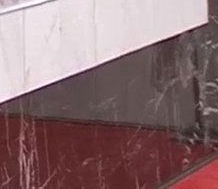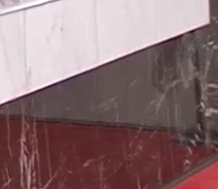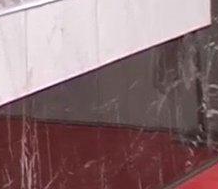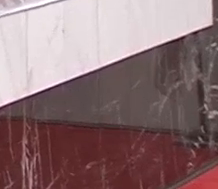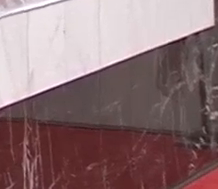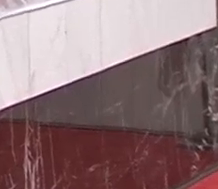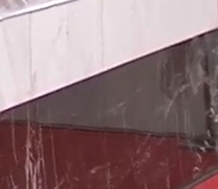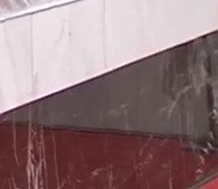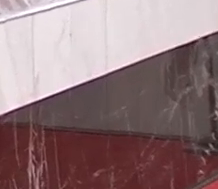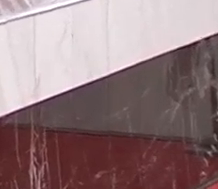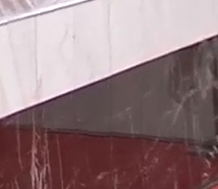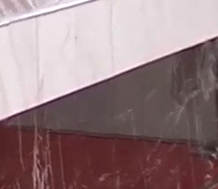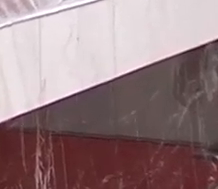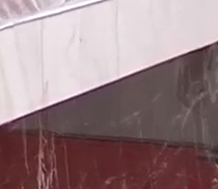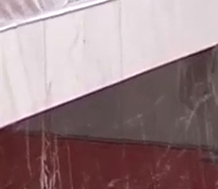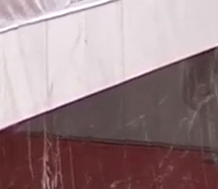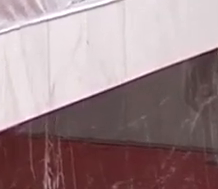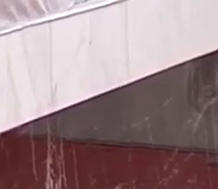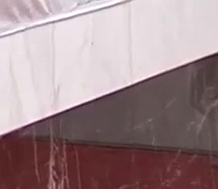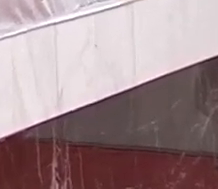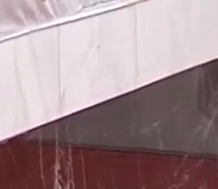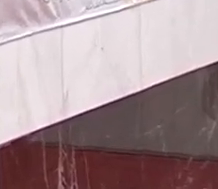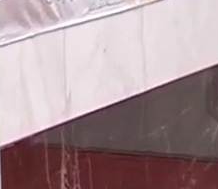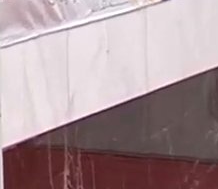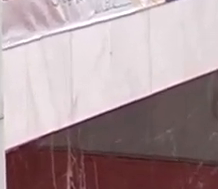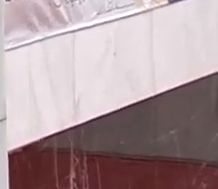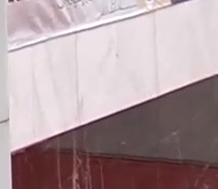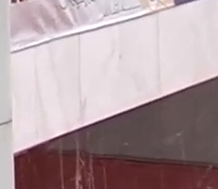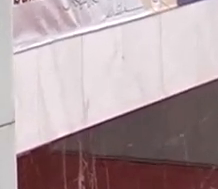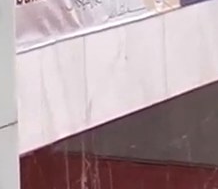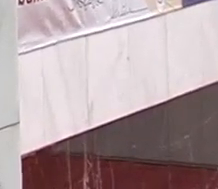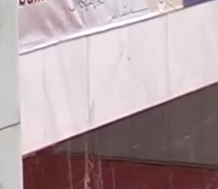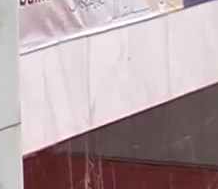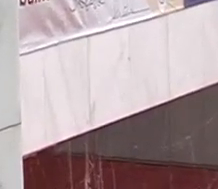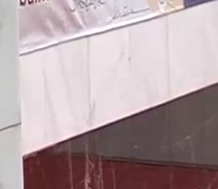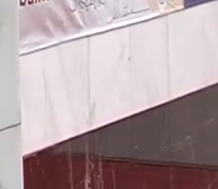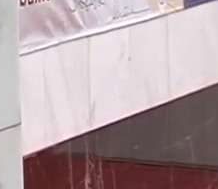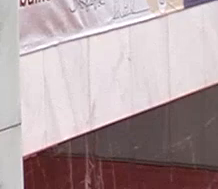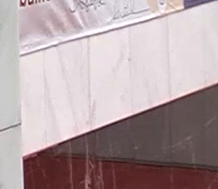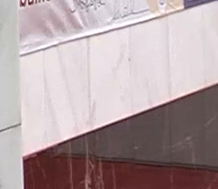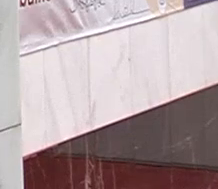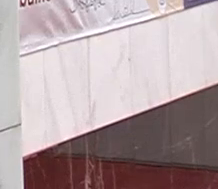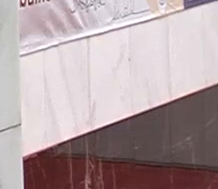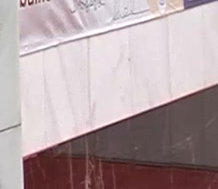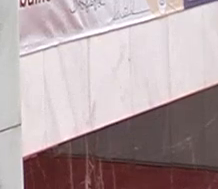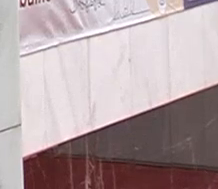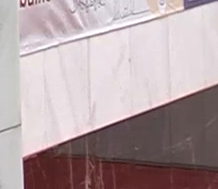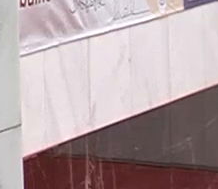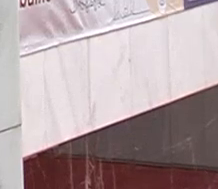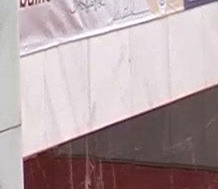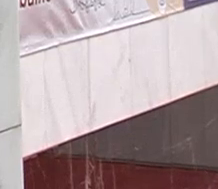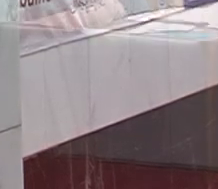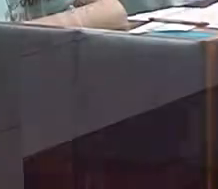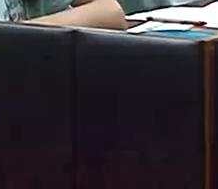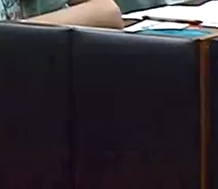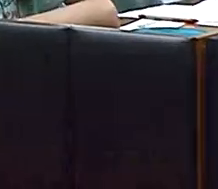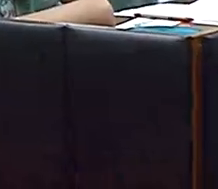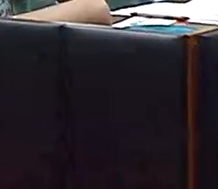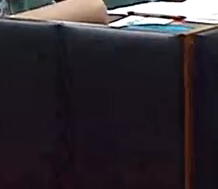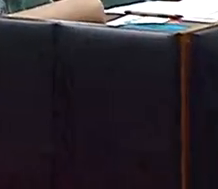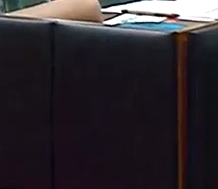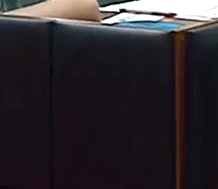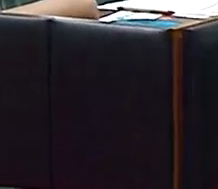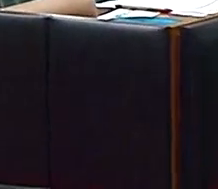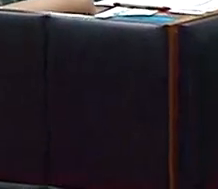jovem que está aqui presente nesse plenário saldo também aos parlamentares que participaram do